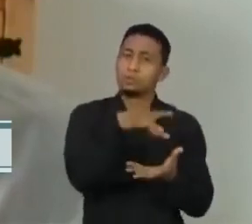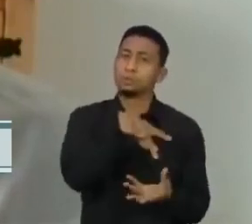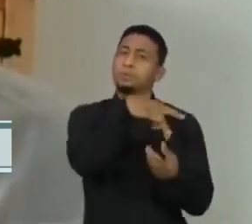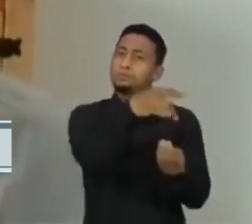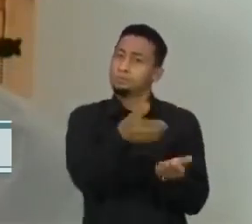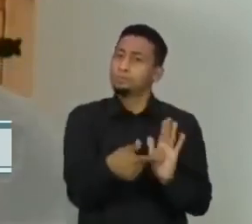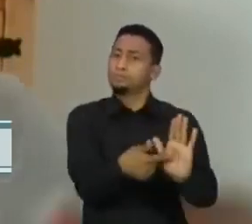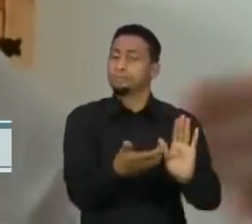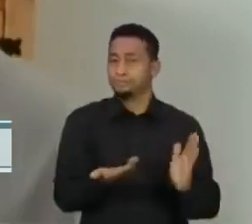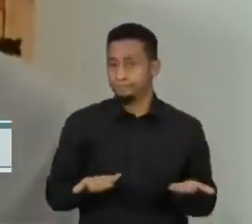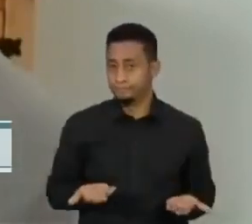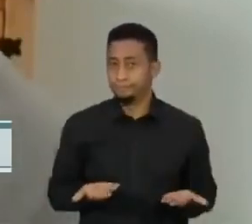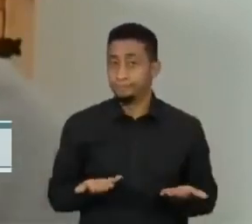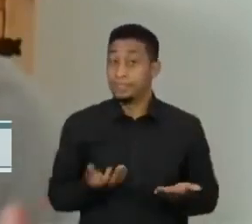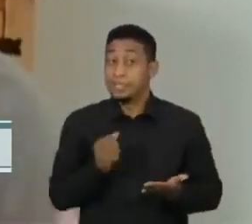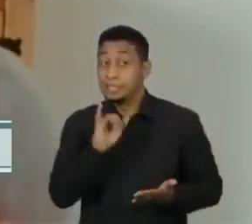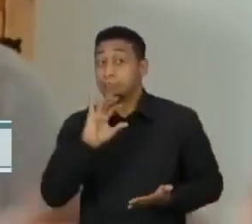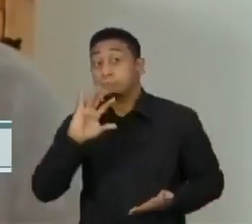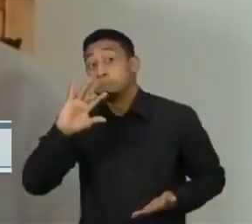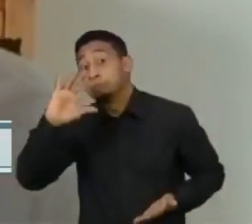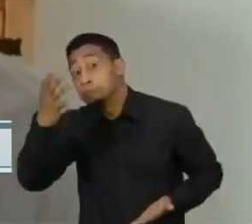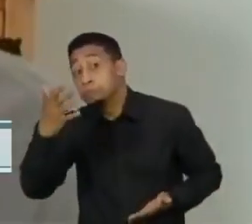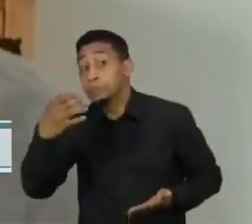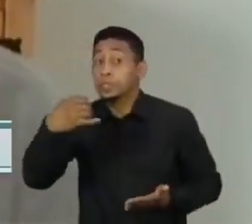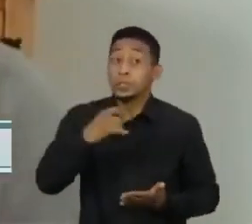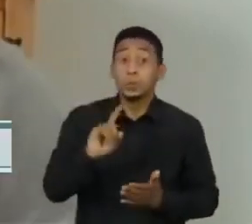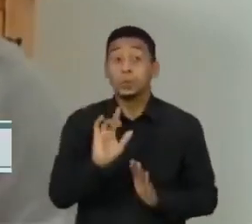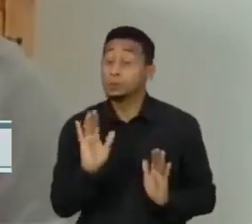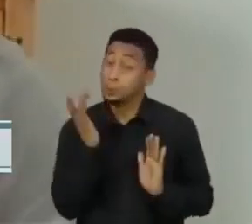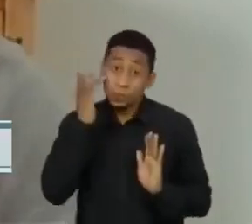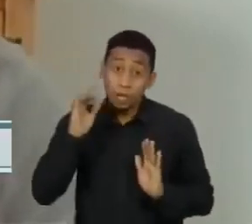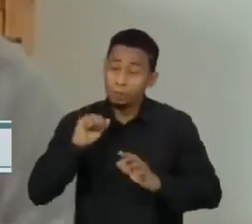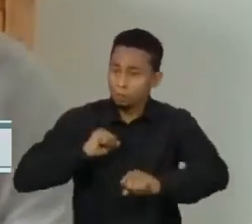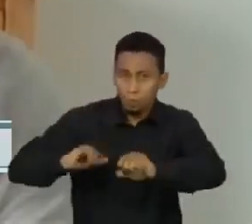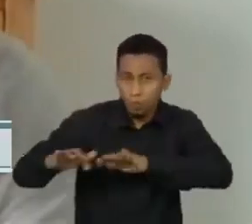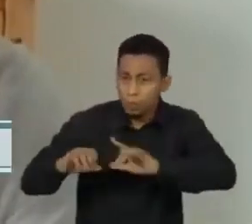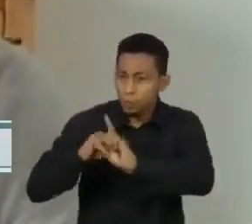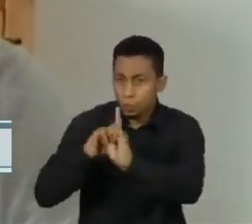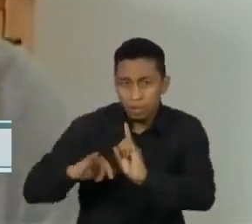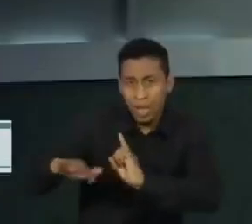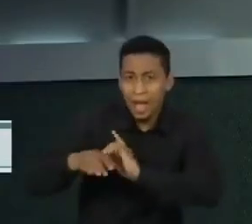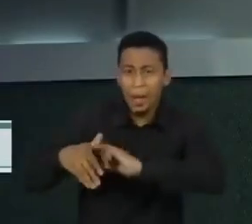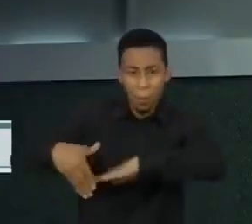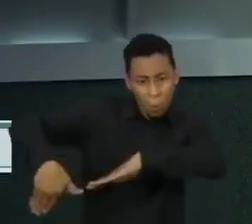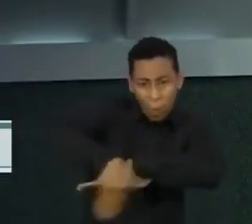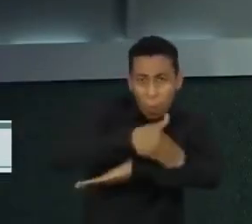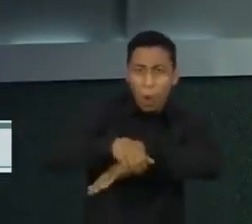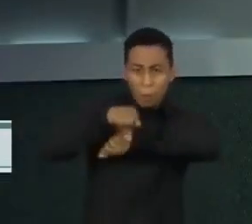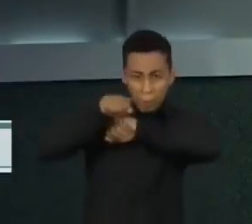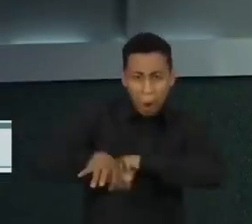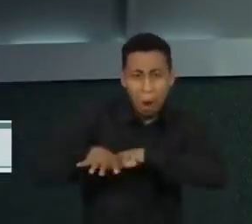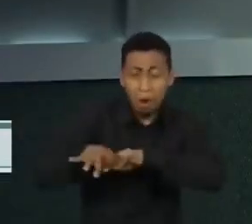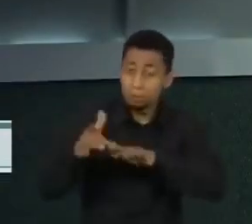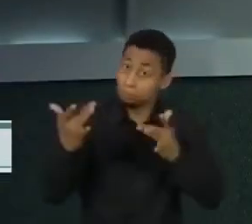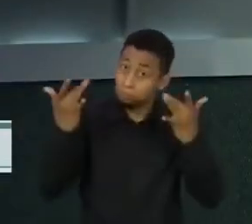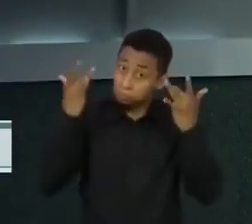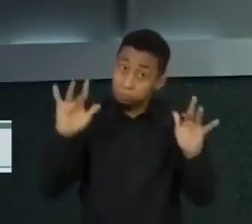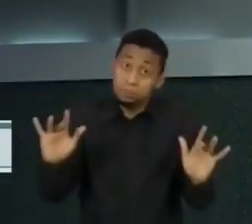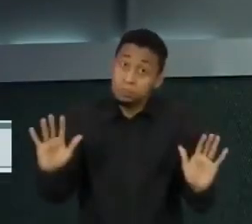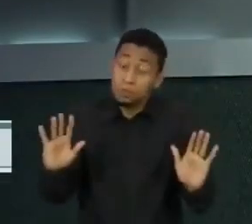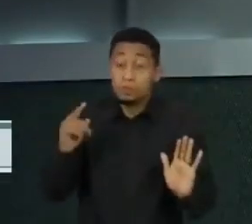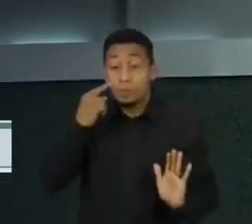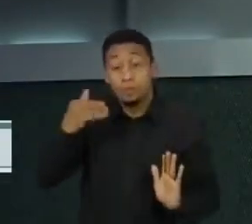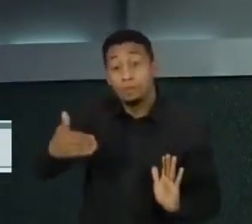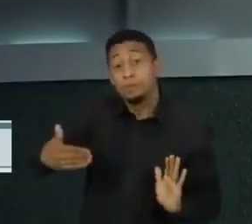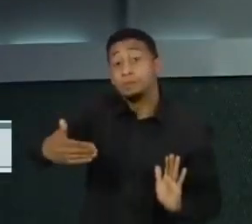desejos. Se isso vai acontecer pelas redes sociais, se isso vai acontecer nas ruas, então a gente vai precisar ver, enxergar